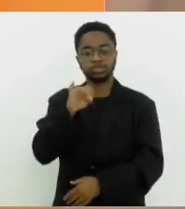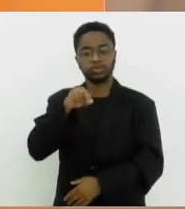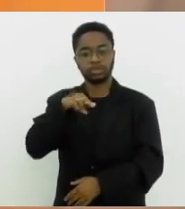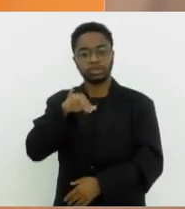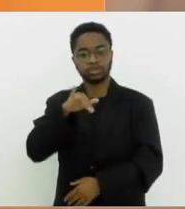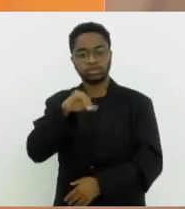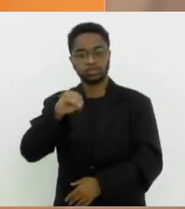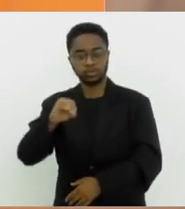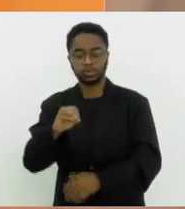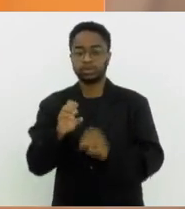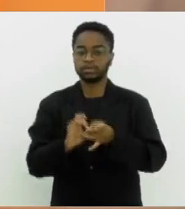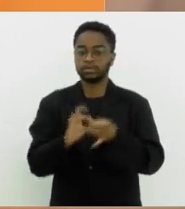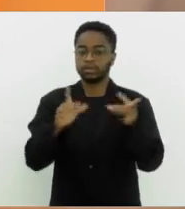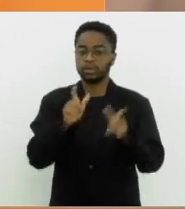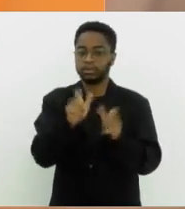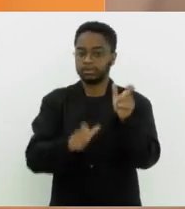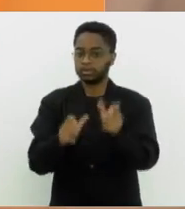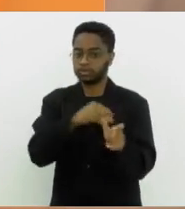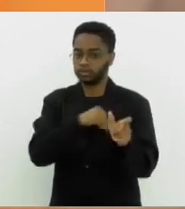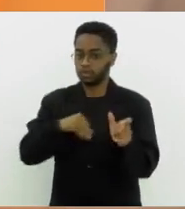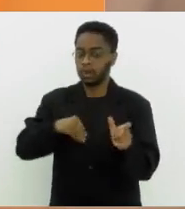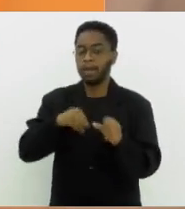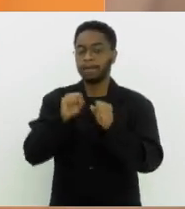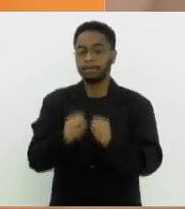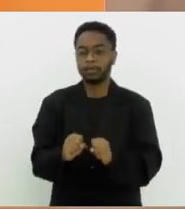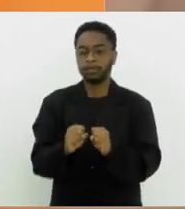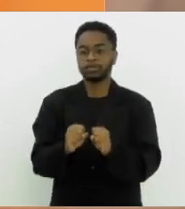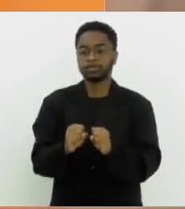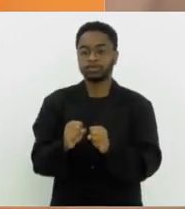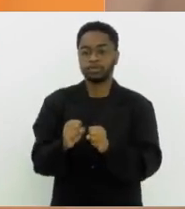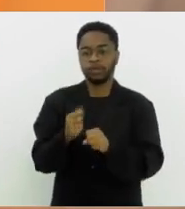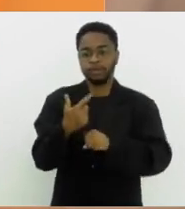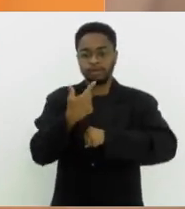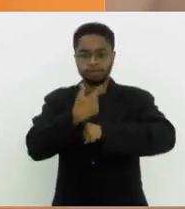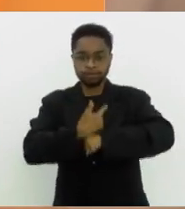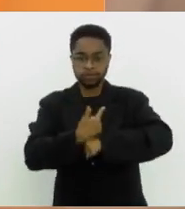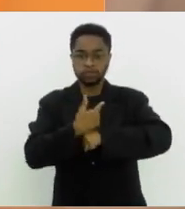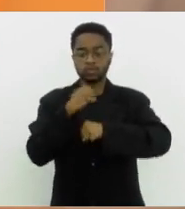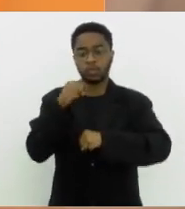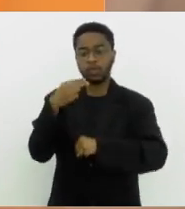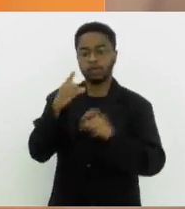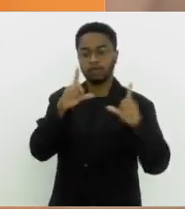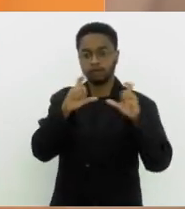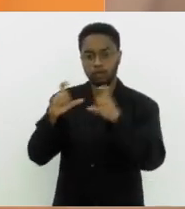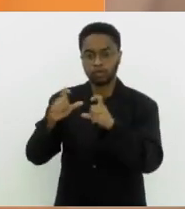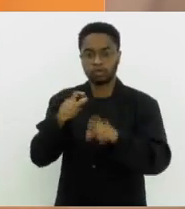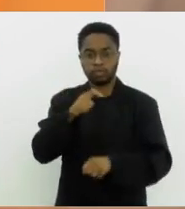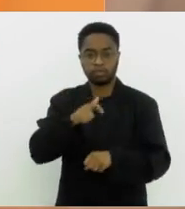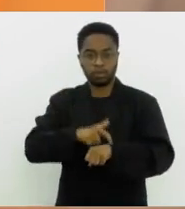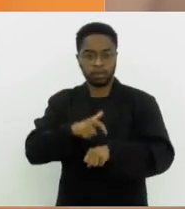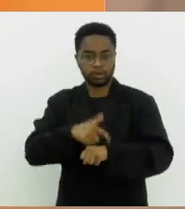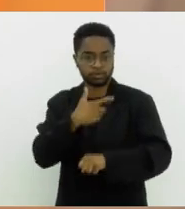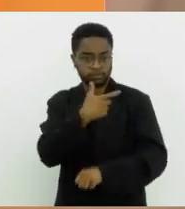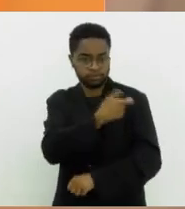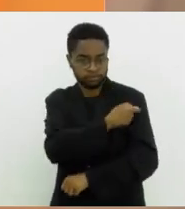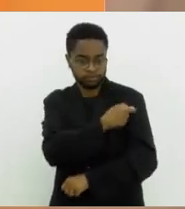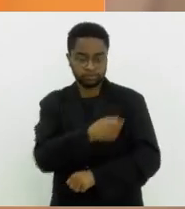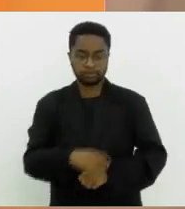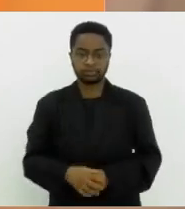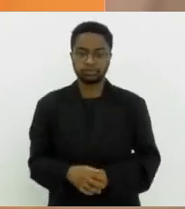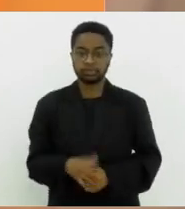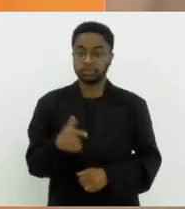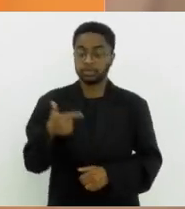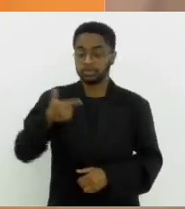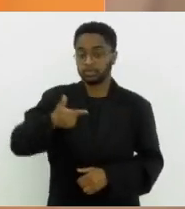que autoriza que pacientes possam fazer a gravação em vídeo ou foto durante a vacinação. Em segunda discussão,